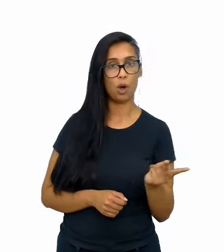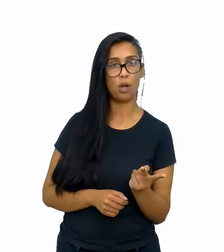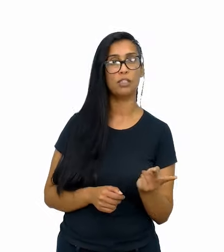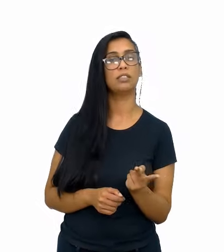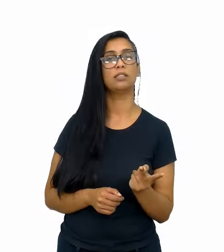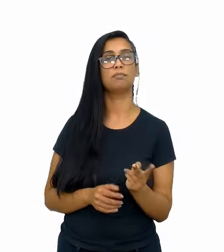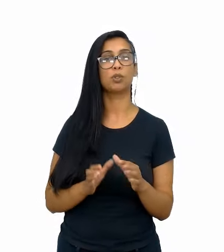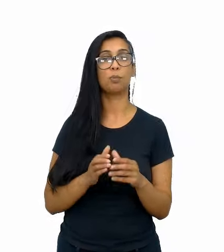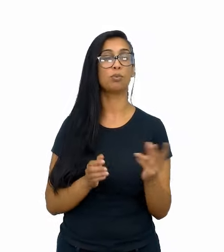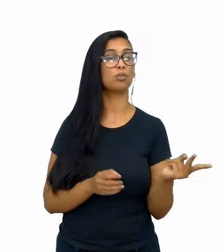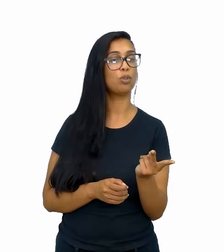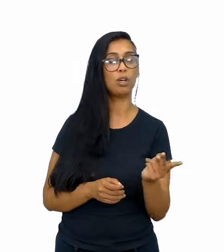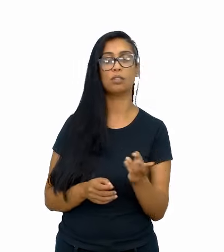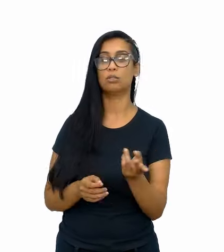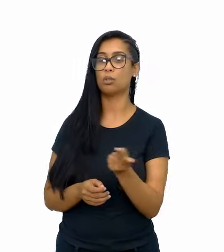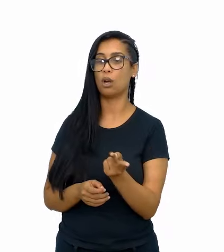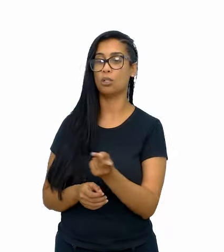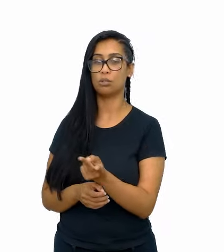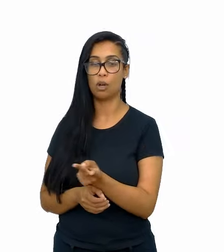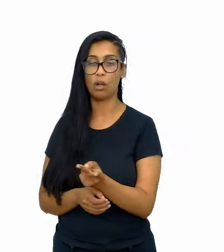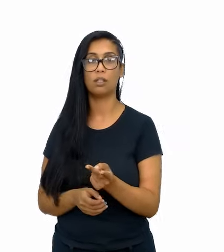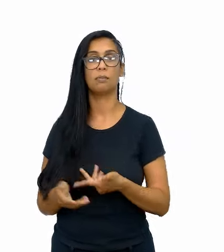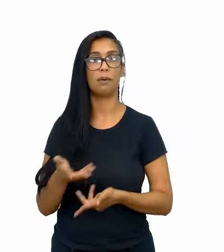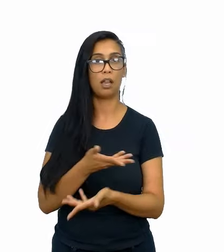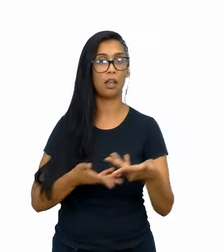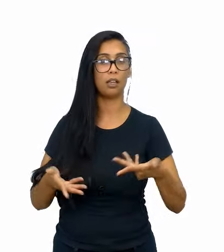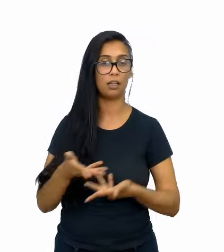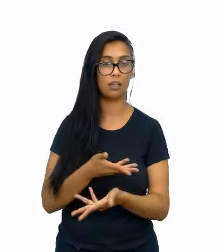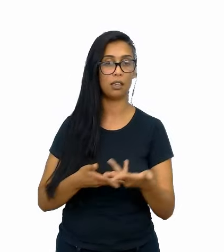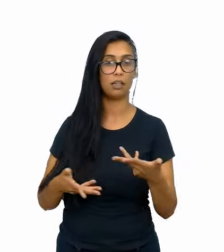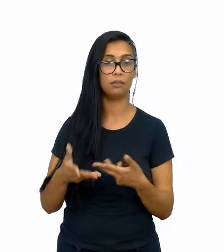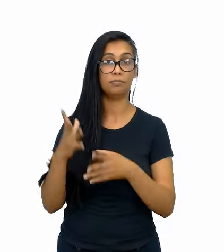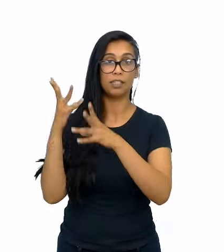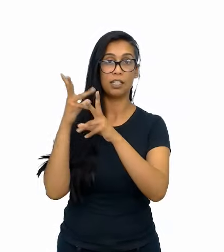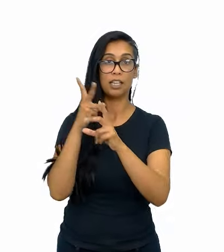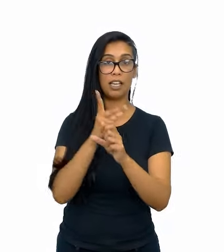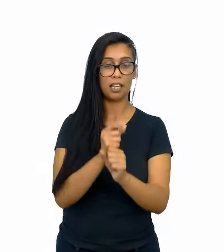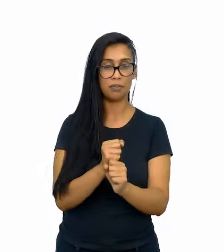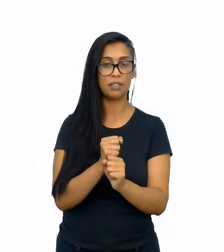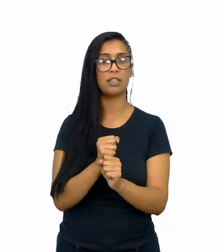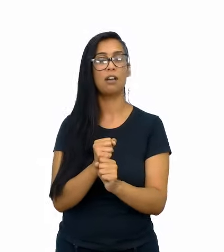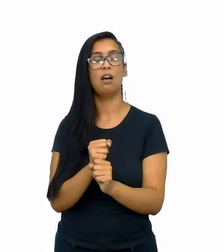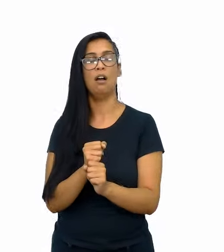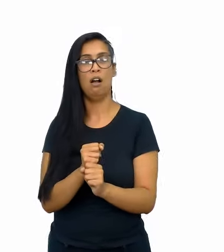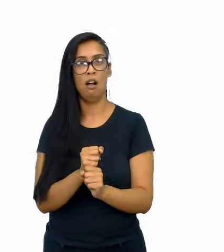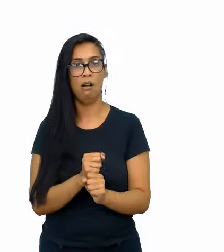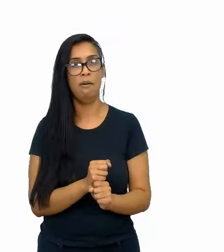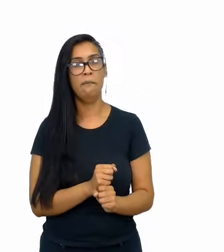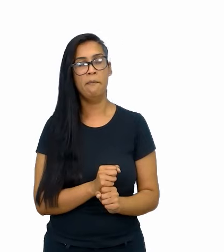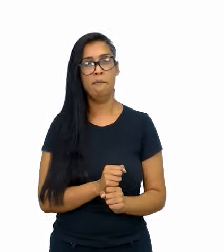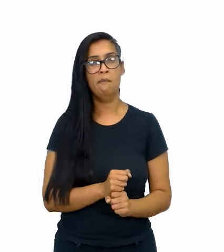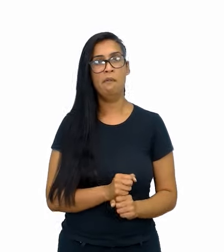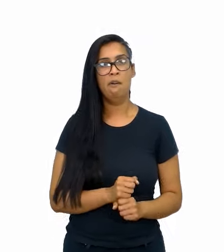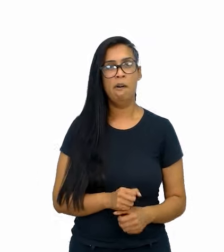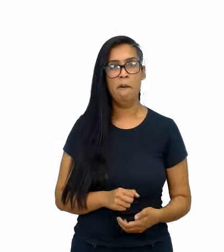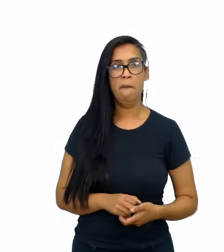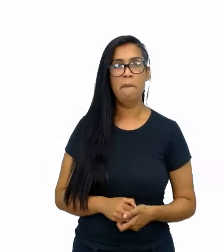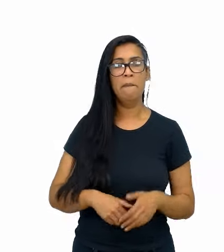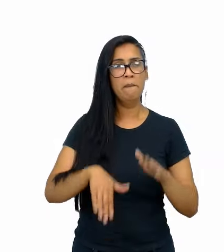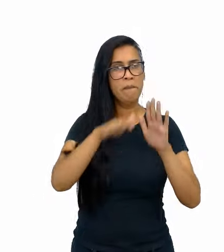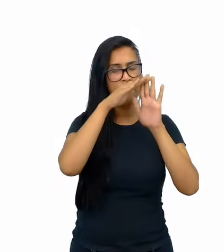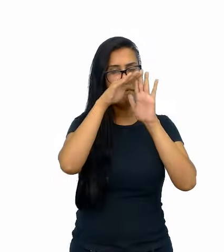Um lerá o relato para o outro, e vão revisar a primeira versão do relato de acordo com uma grade de critérios que está